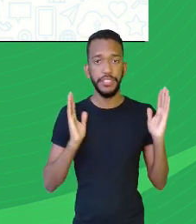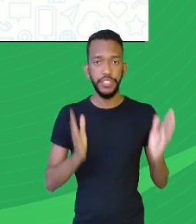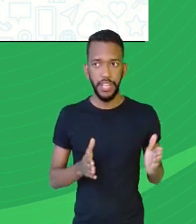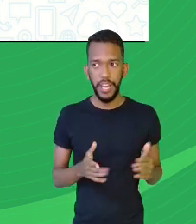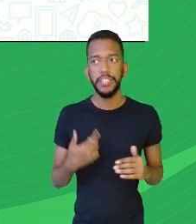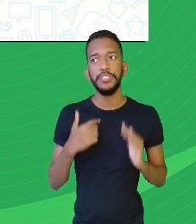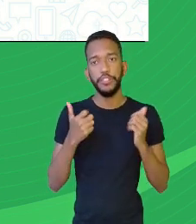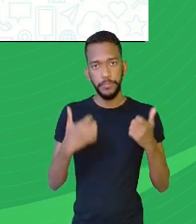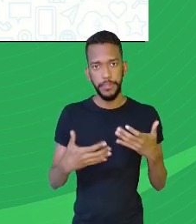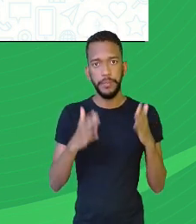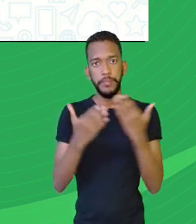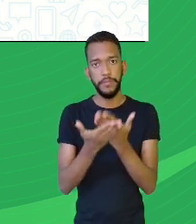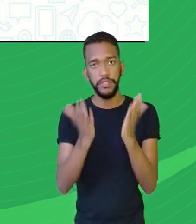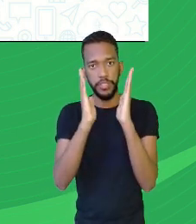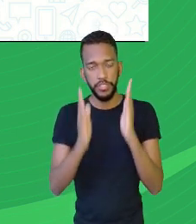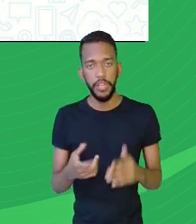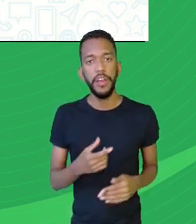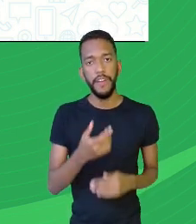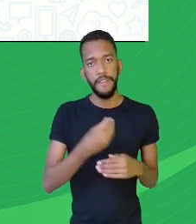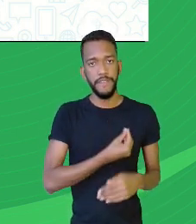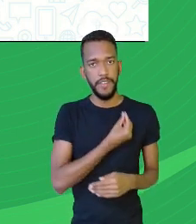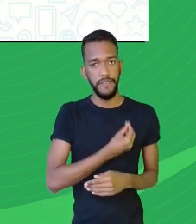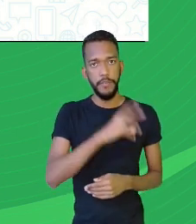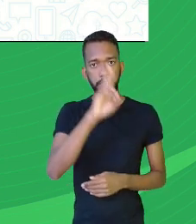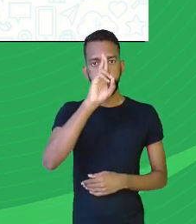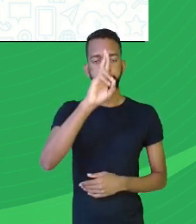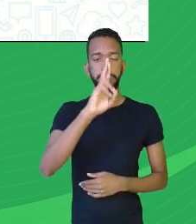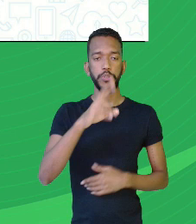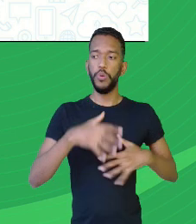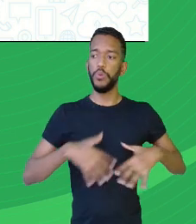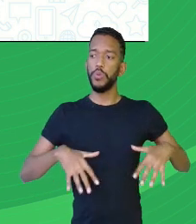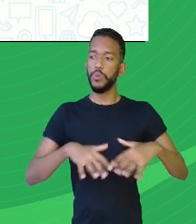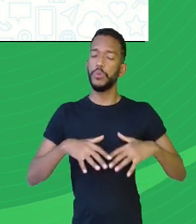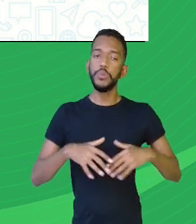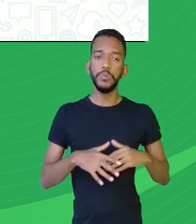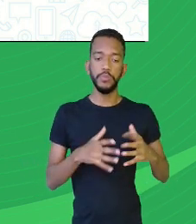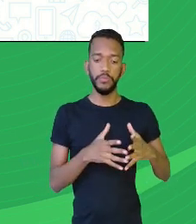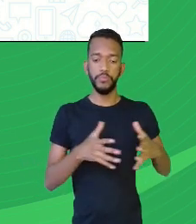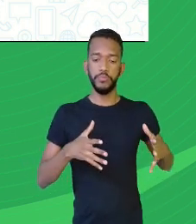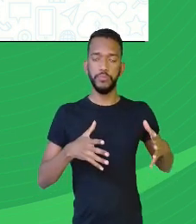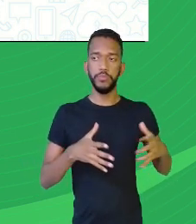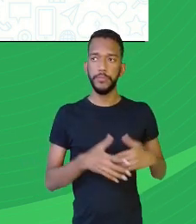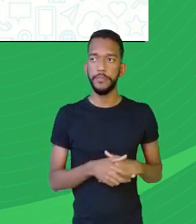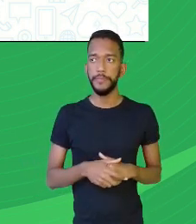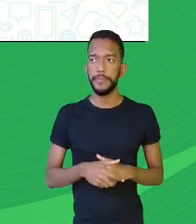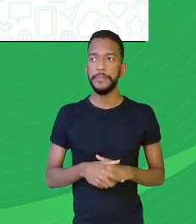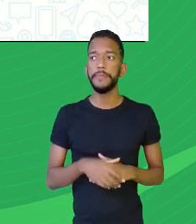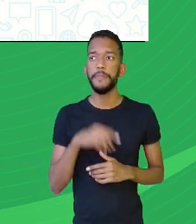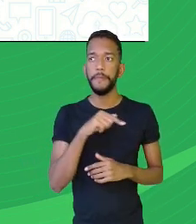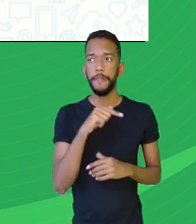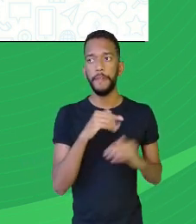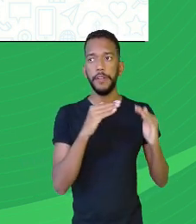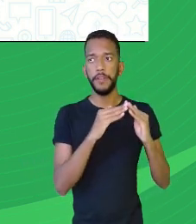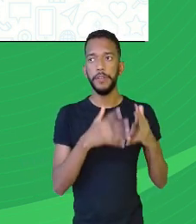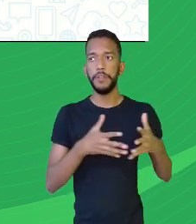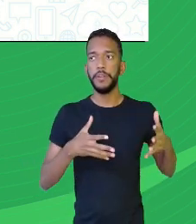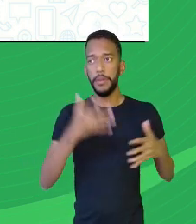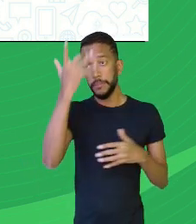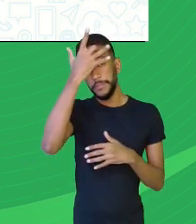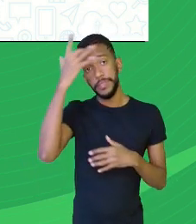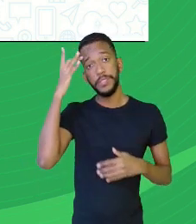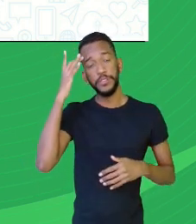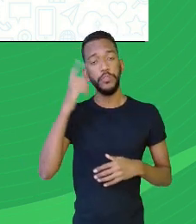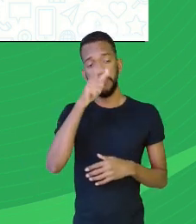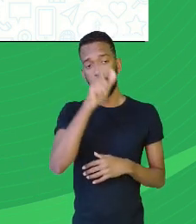que eu já falei para vocês, que é onde vivia o senhor do engenho, né? E ali era a pessoa, a